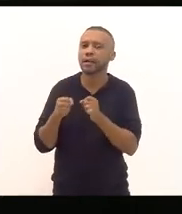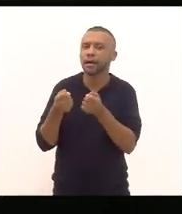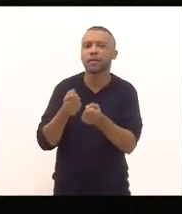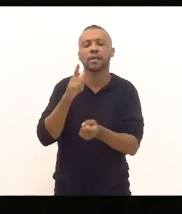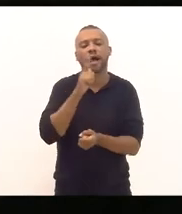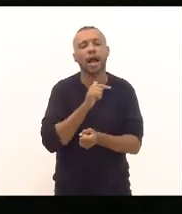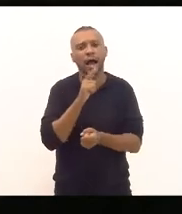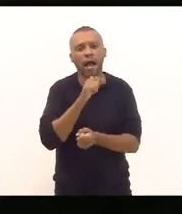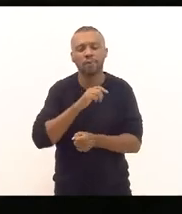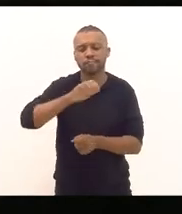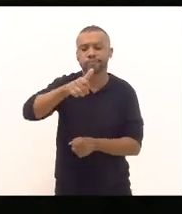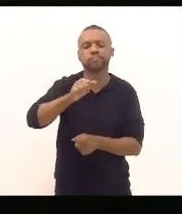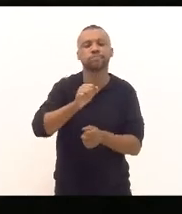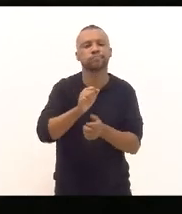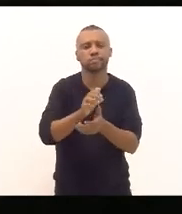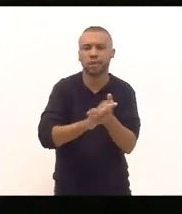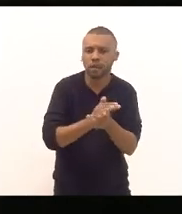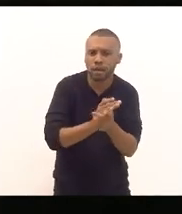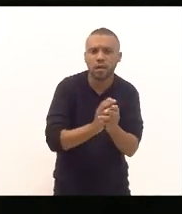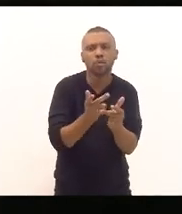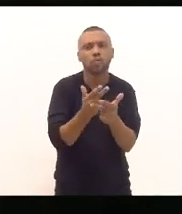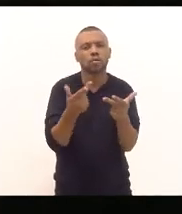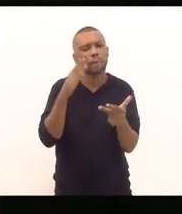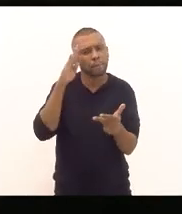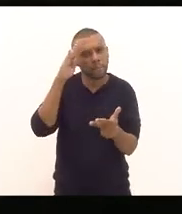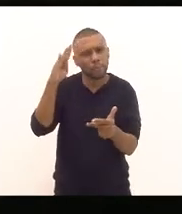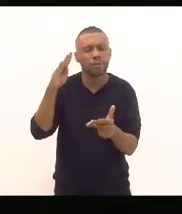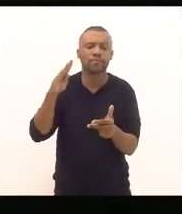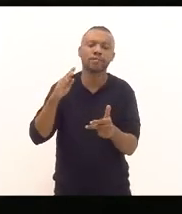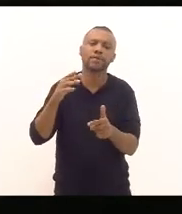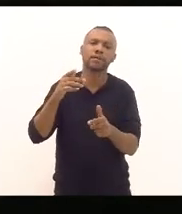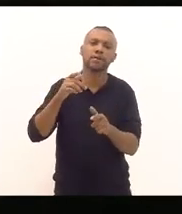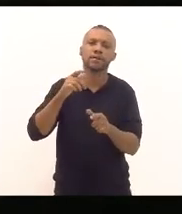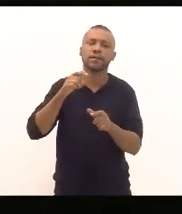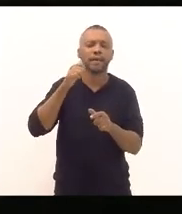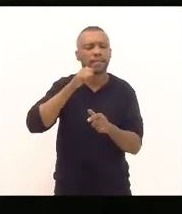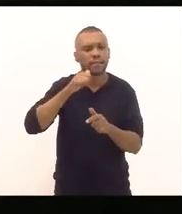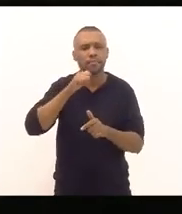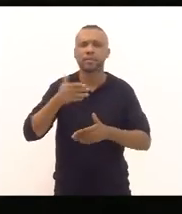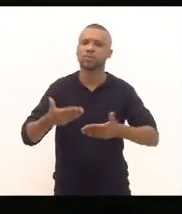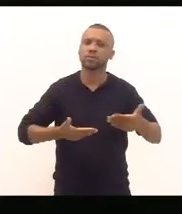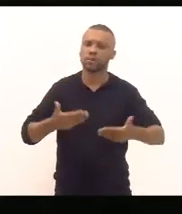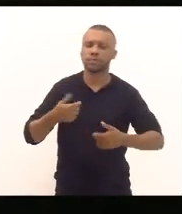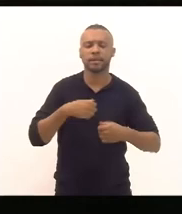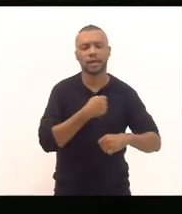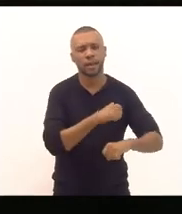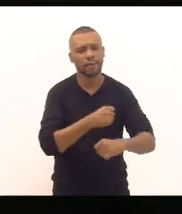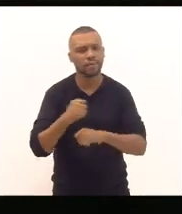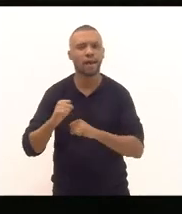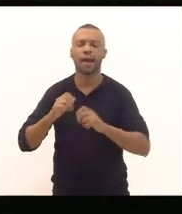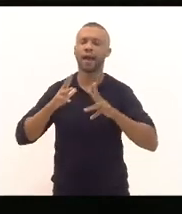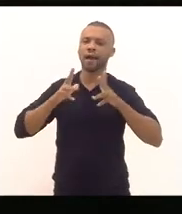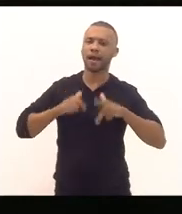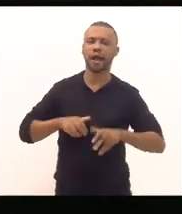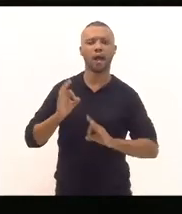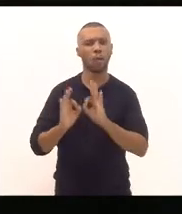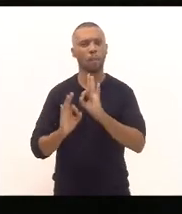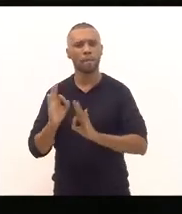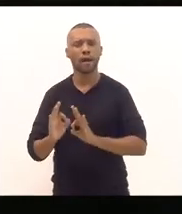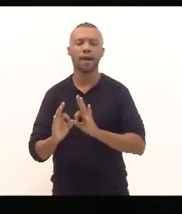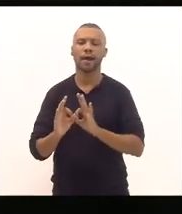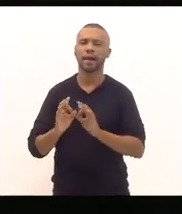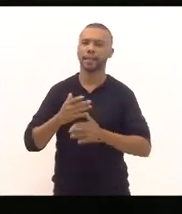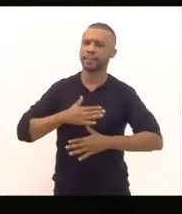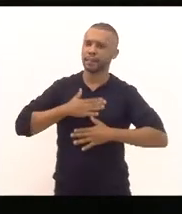para poder fazer serviço diário do dia a dia principalmente da dona de casa que tem que lavar a casa arrumada banho criança e